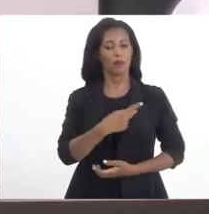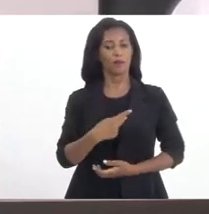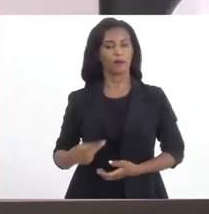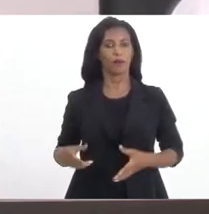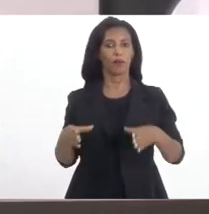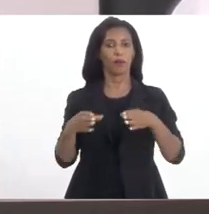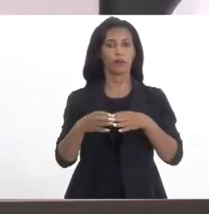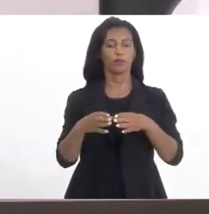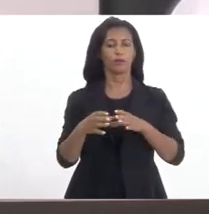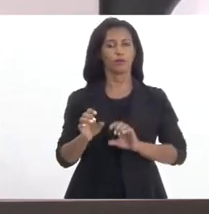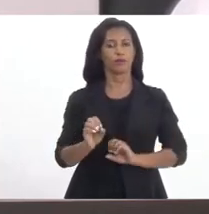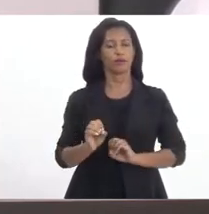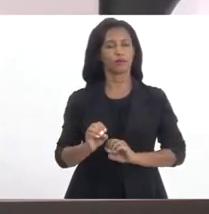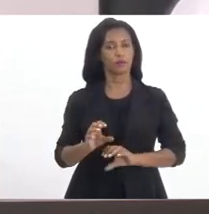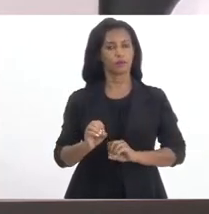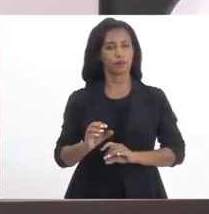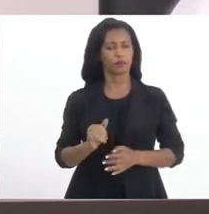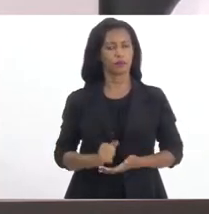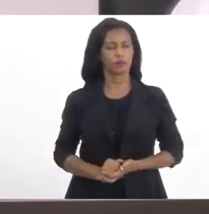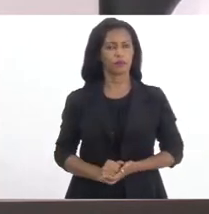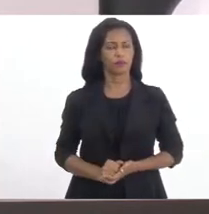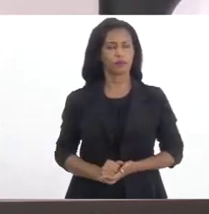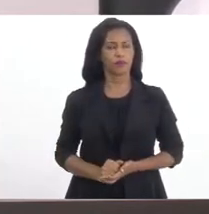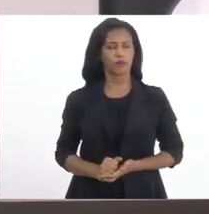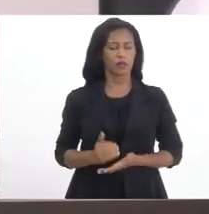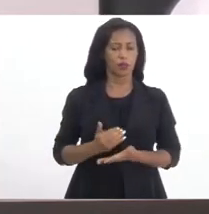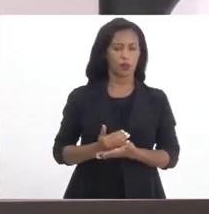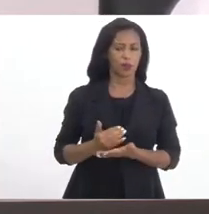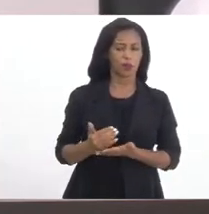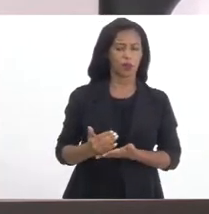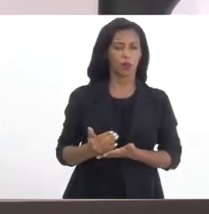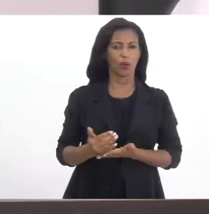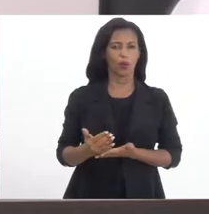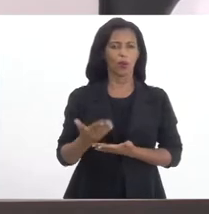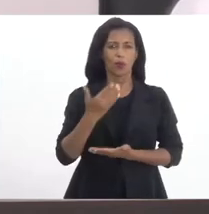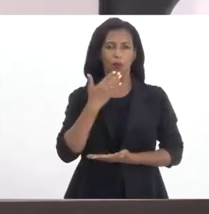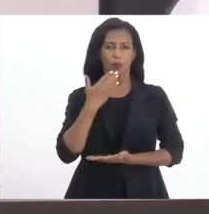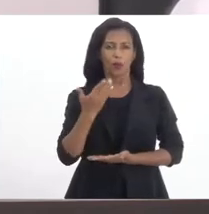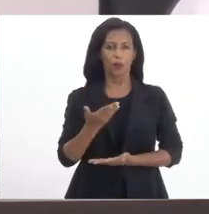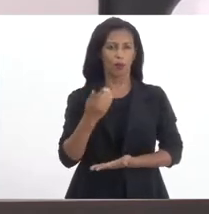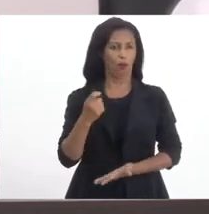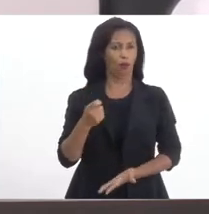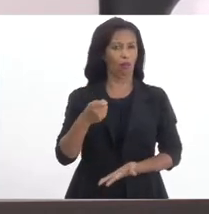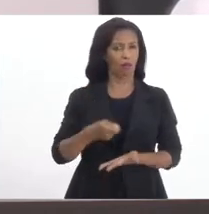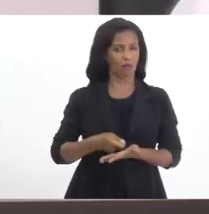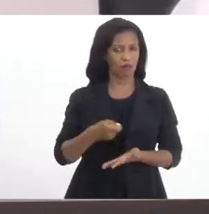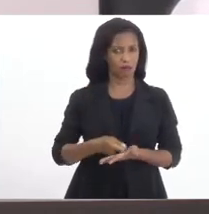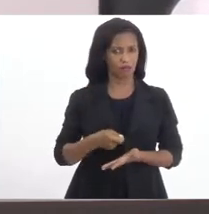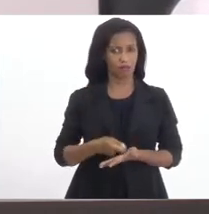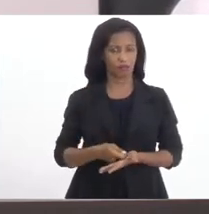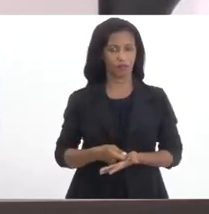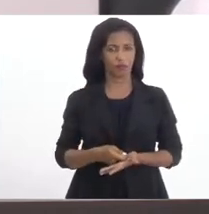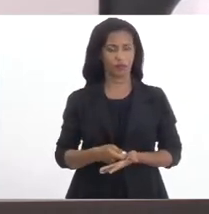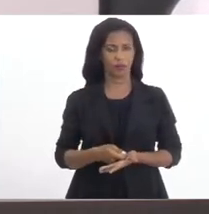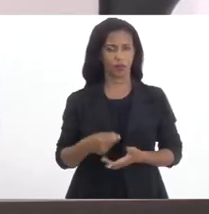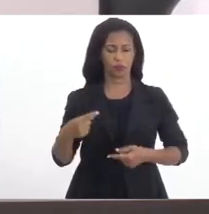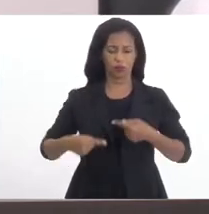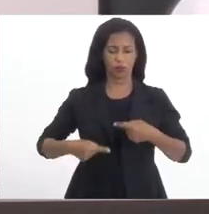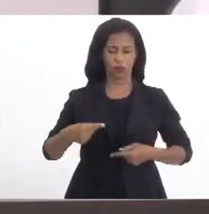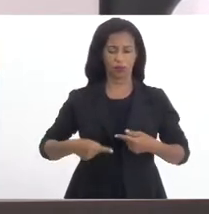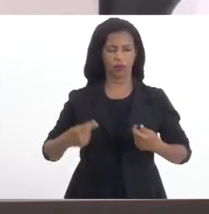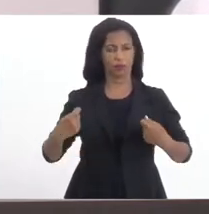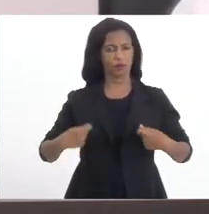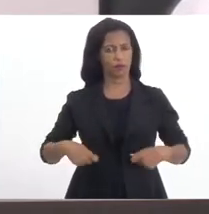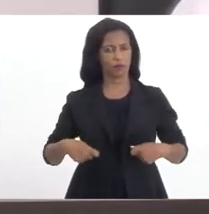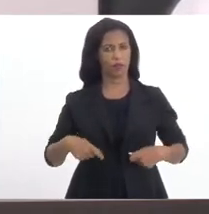Comissão de Educação, desde que a gente recebeu a tarefa de garantir os debates necessários